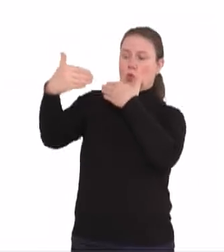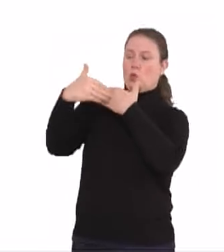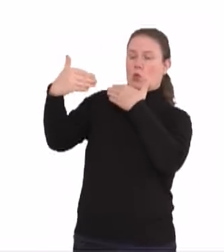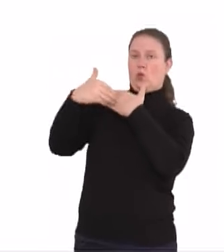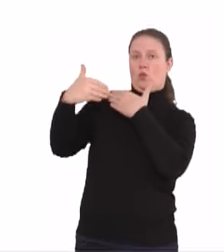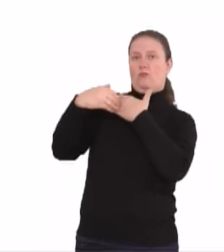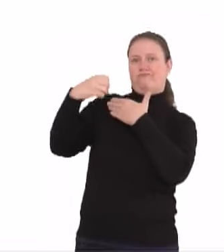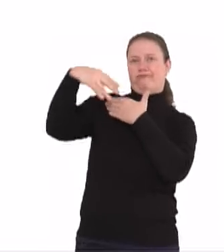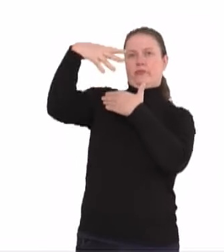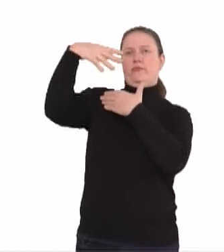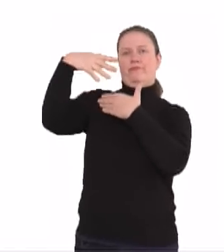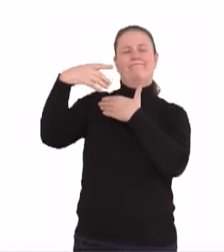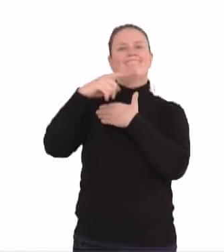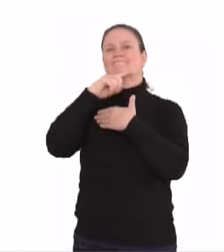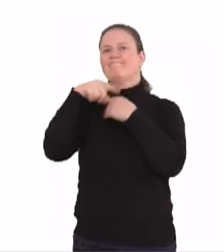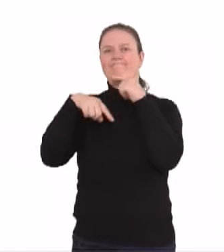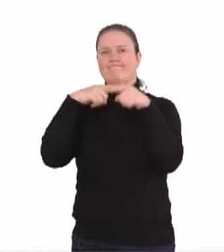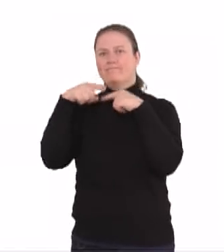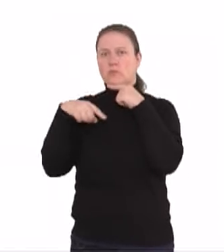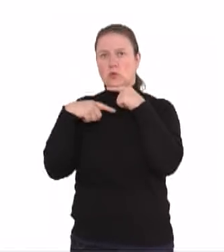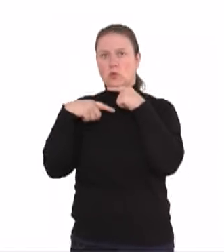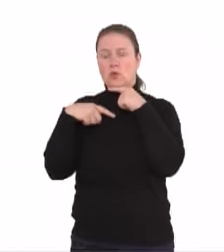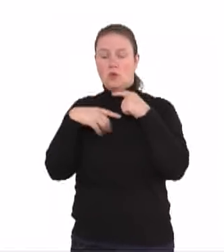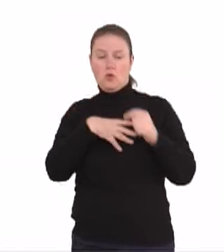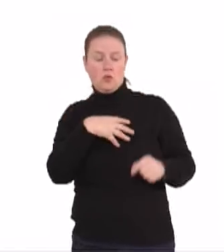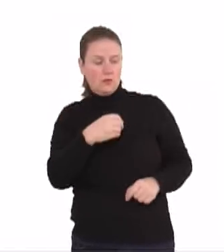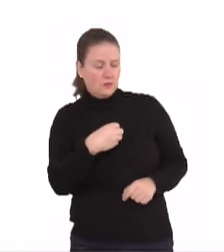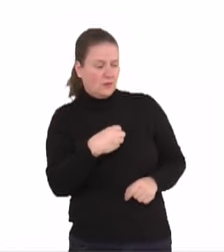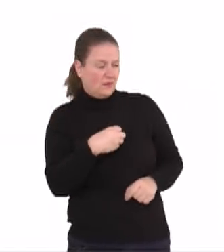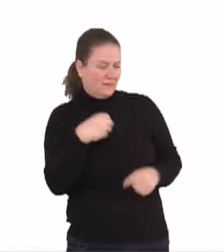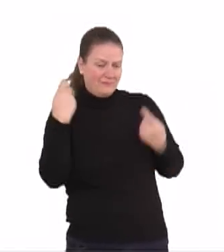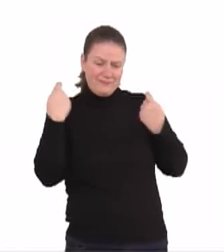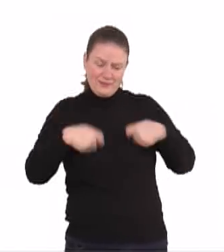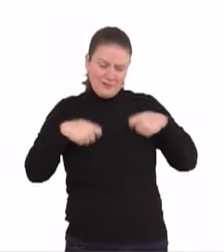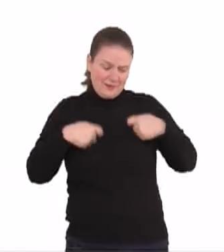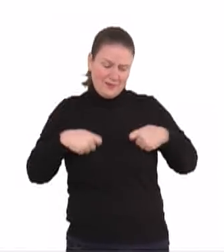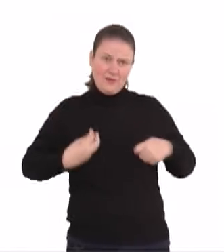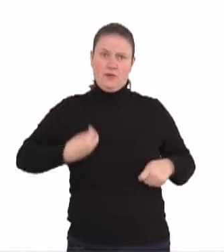onde ficavam os filhos, obrigando todos a viverem no escuro.